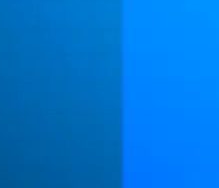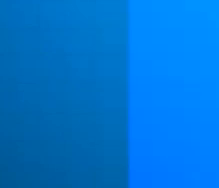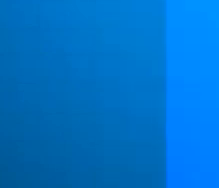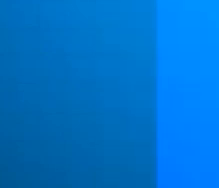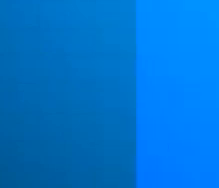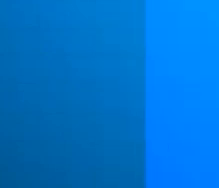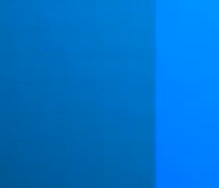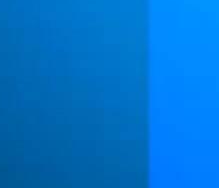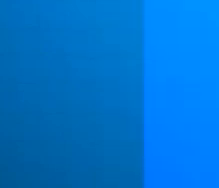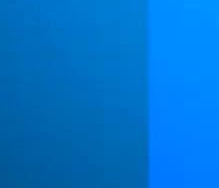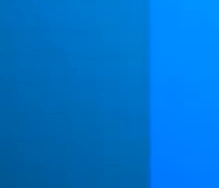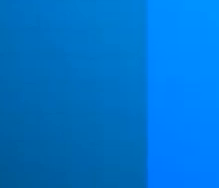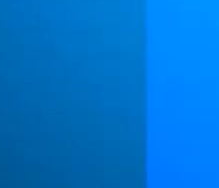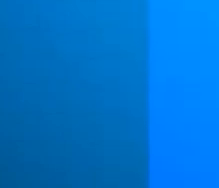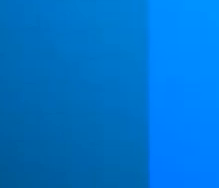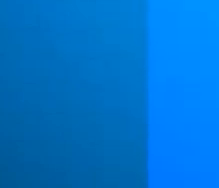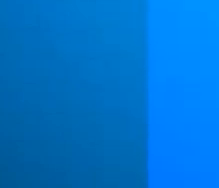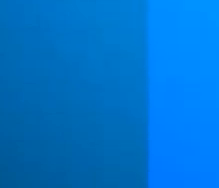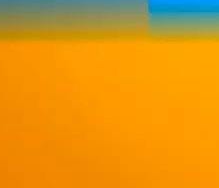o